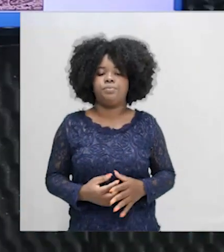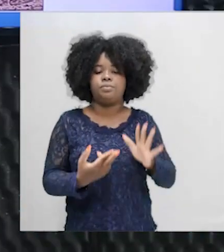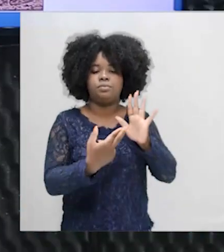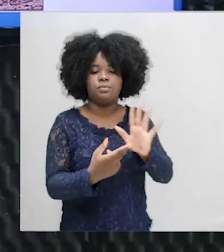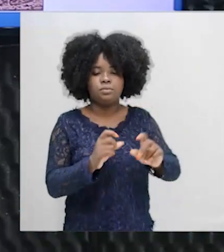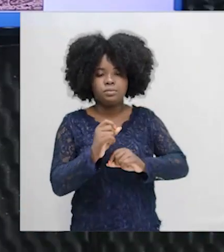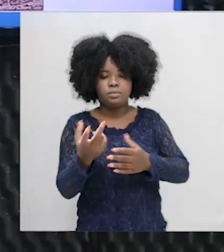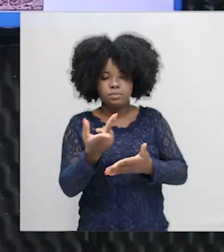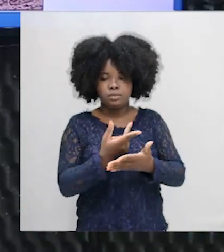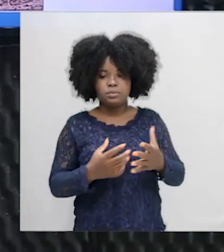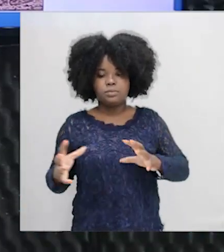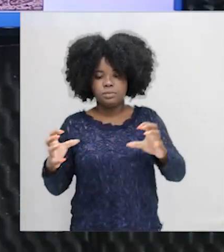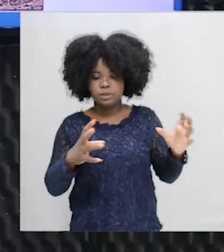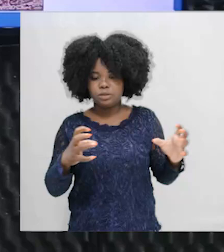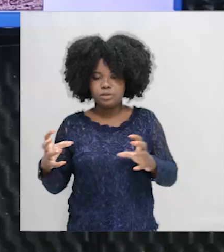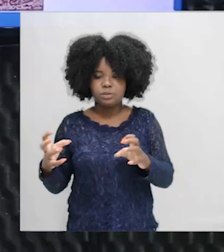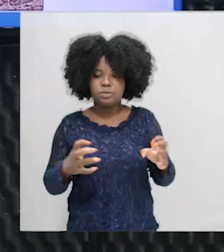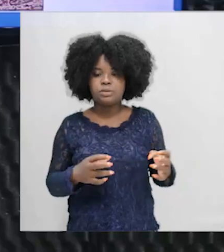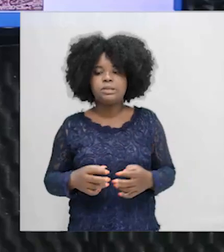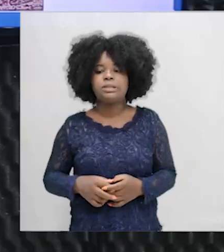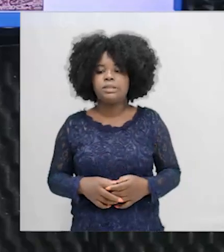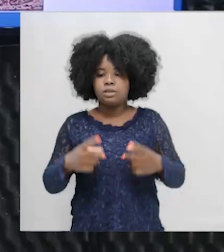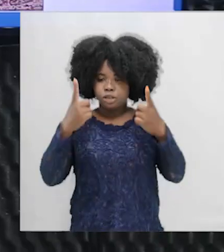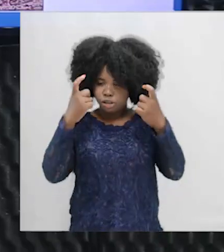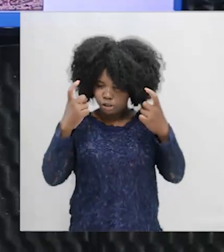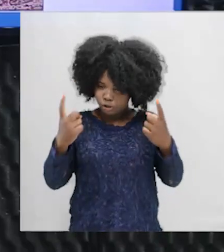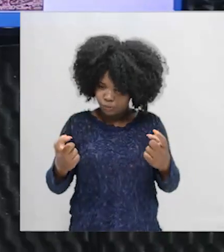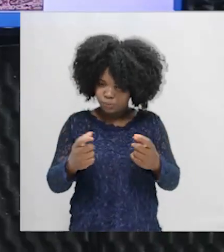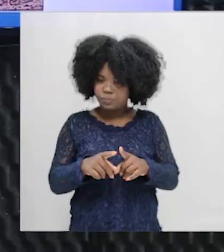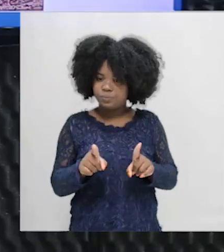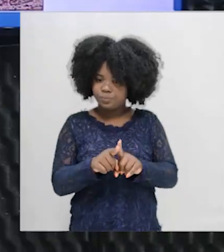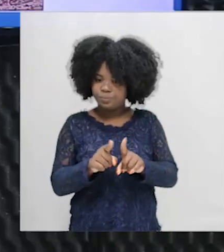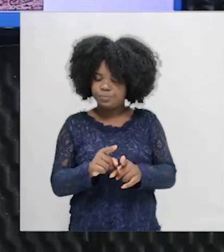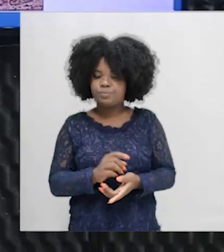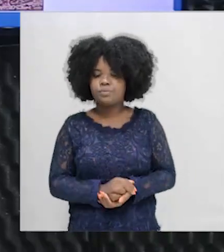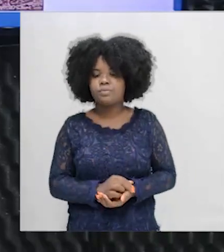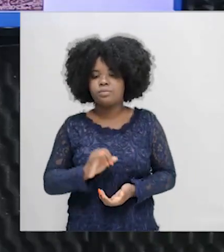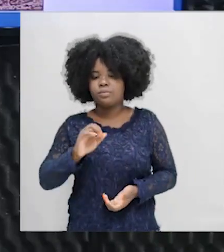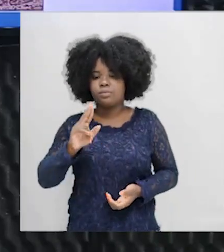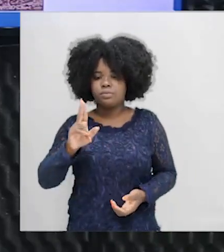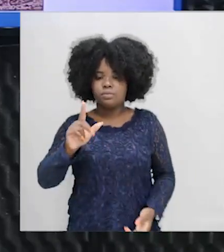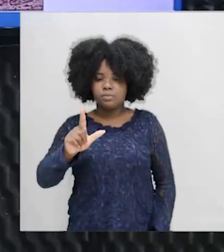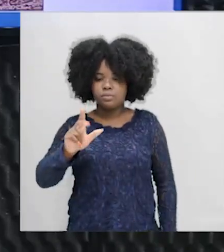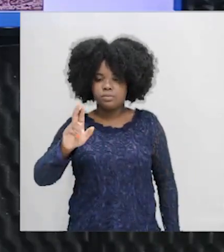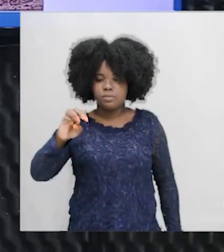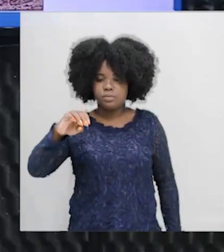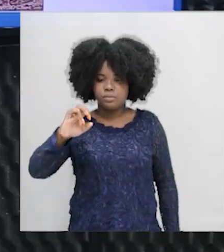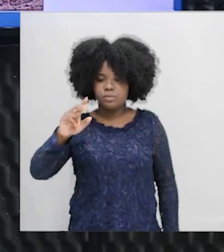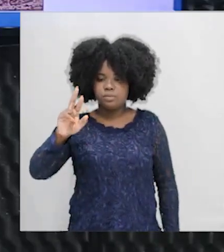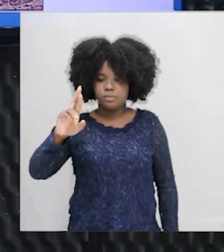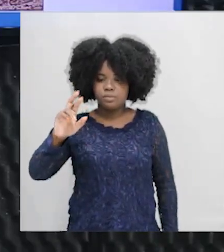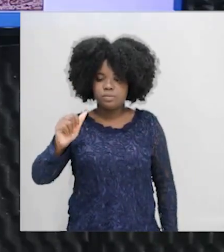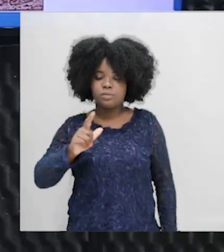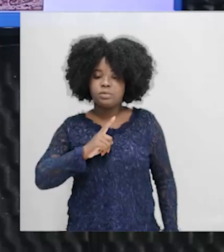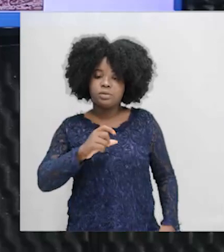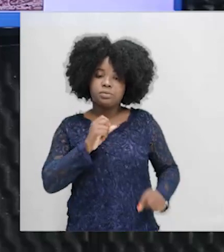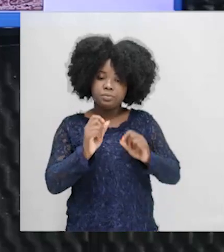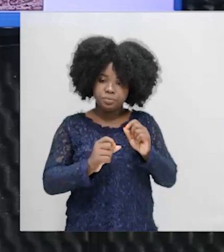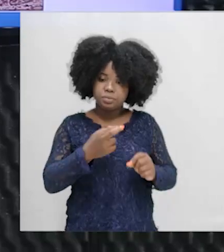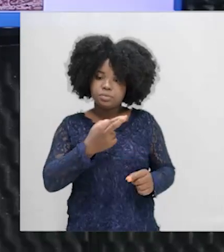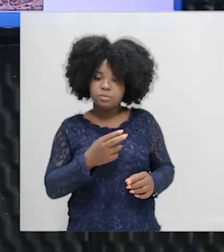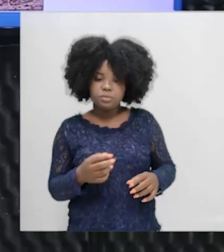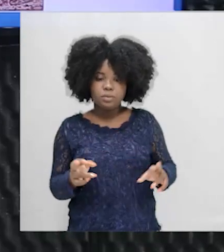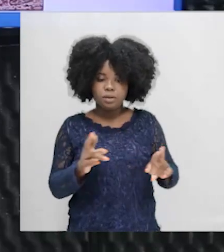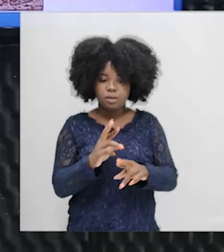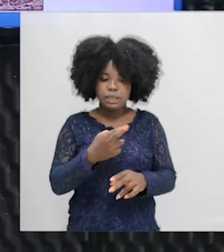as figuras de guerra da época. Enquanto as iluminuras ocidentais têm um apelo cristão, é óbvio